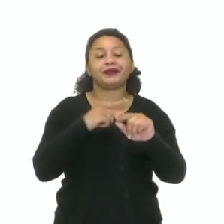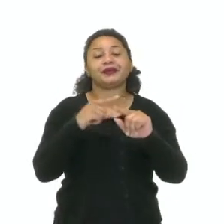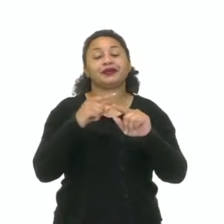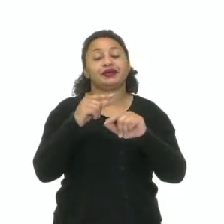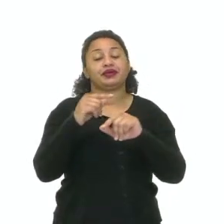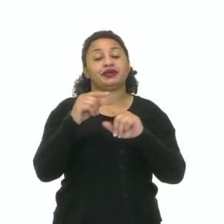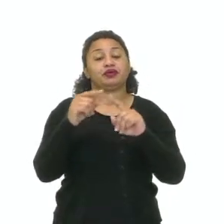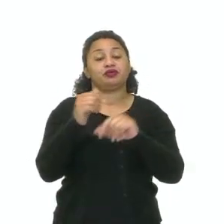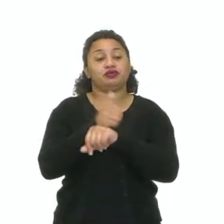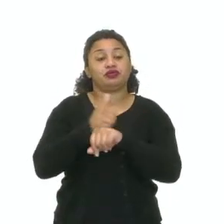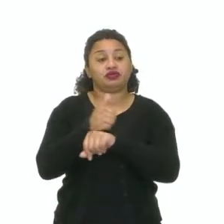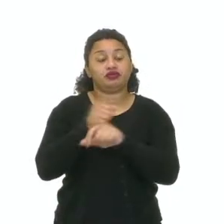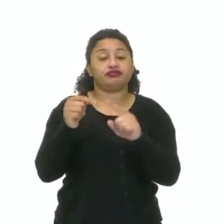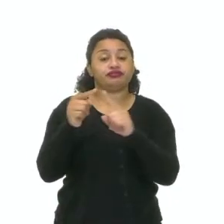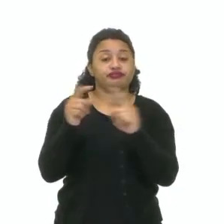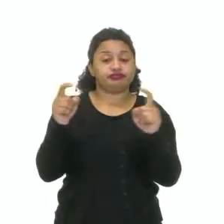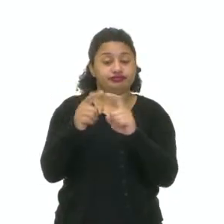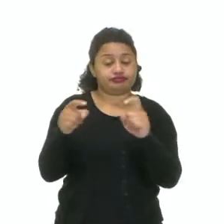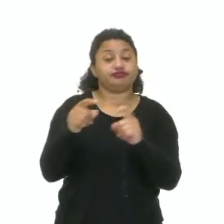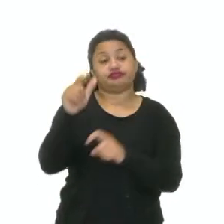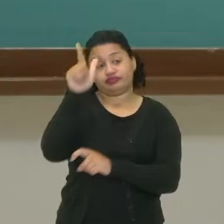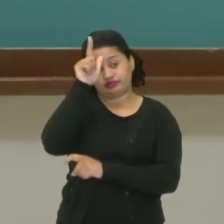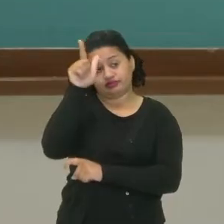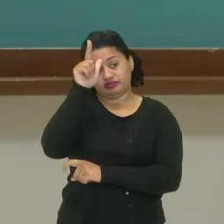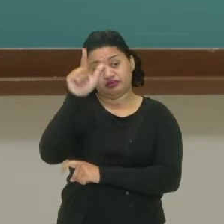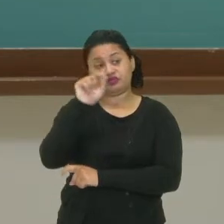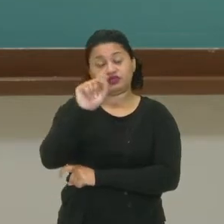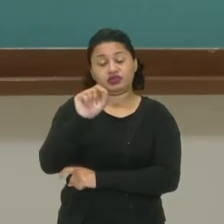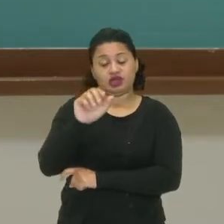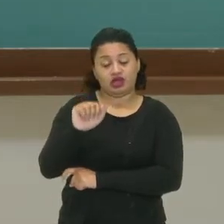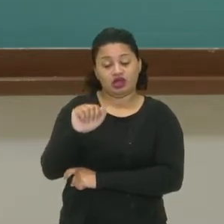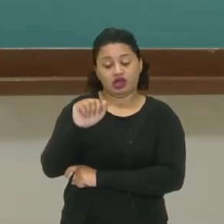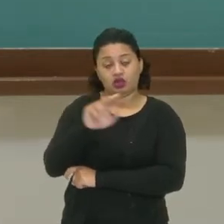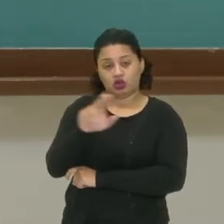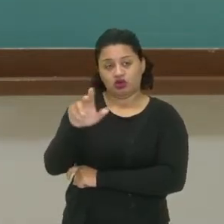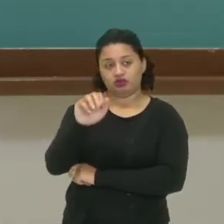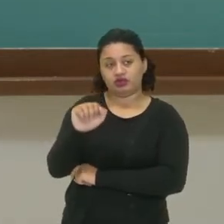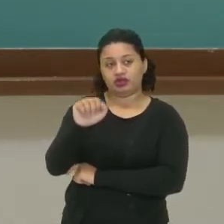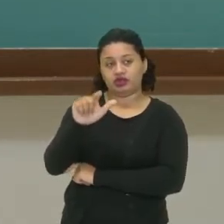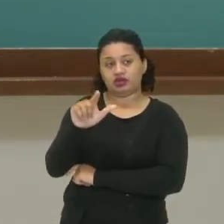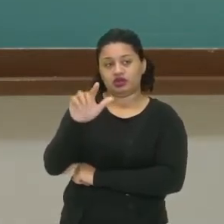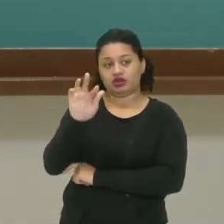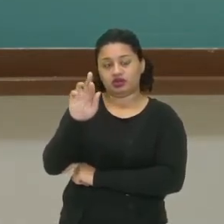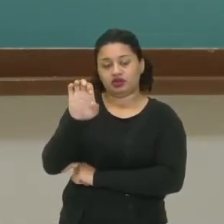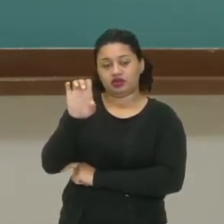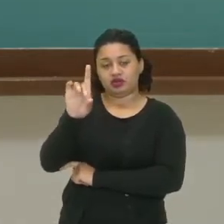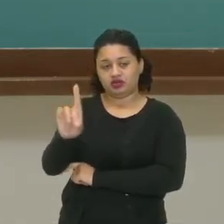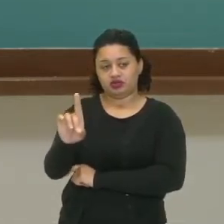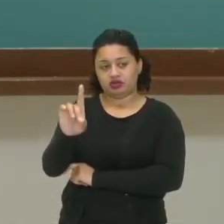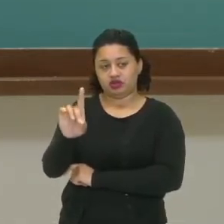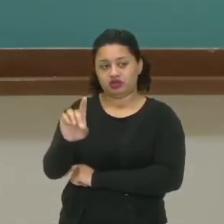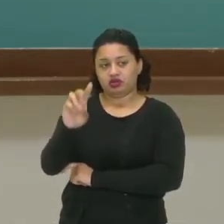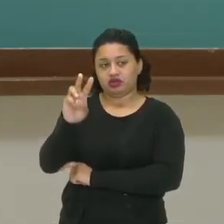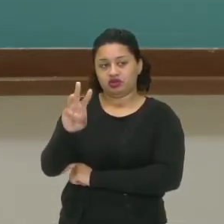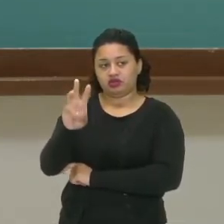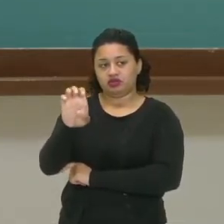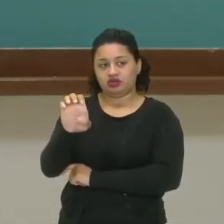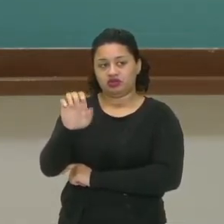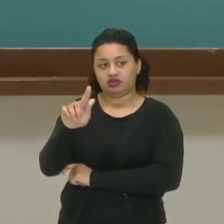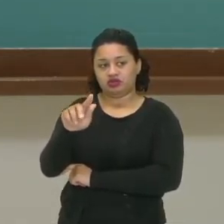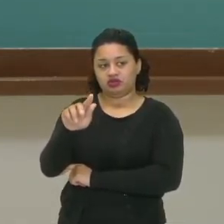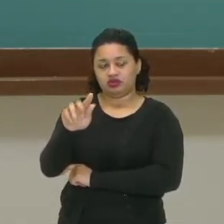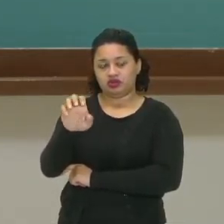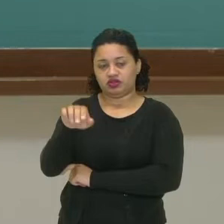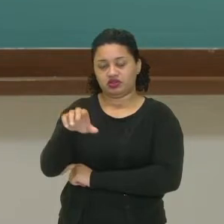alemão chamado Alfred Wegener. Então o que o Wegener lhe propôs? Que no passado do nosso planeta, todos os continentes